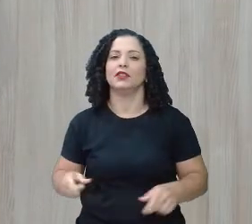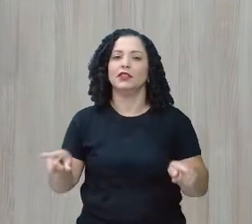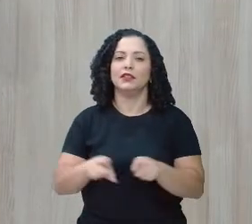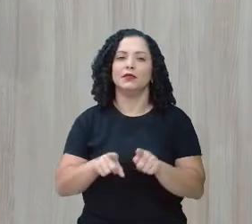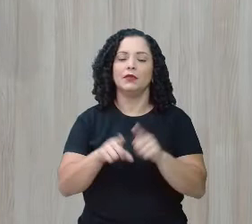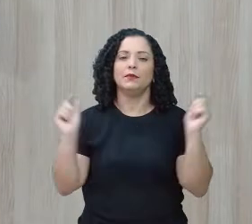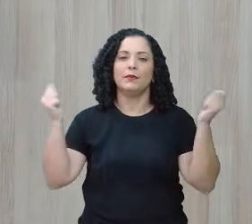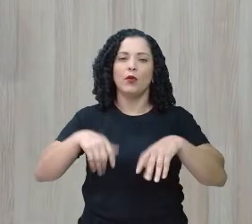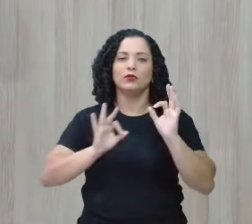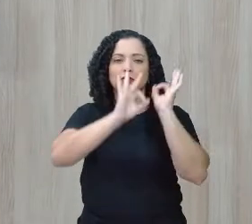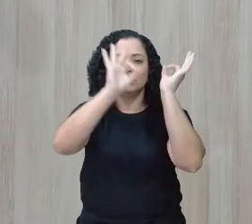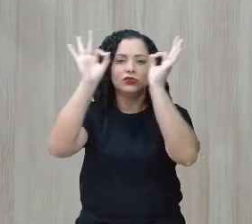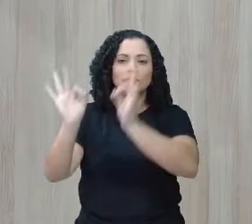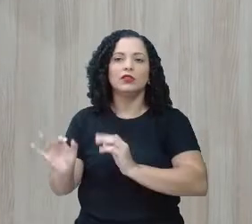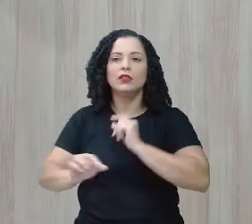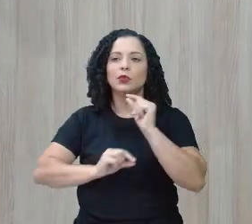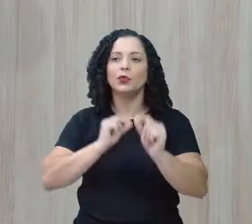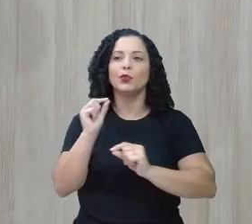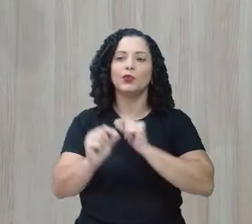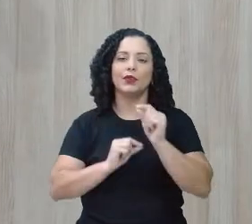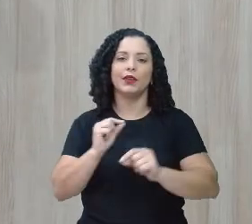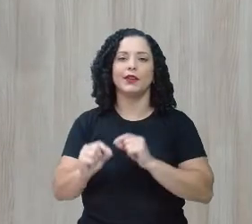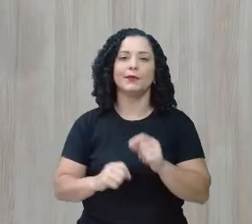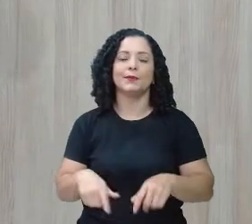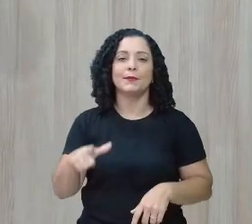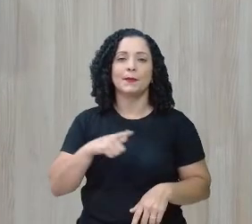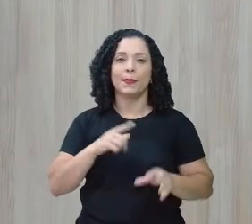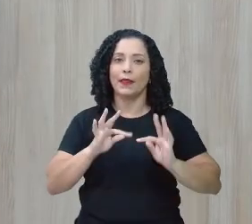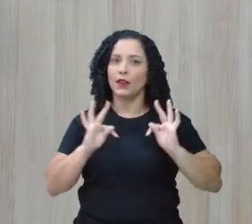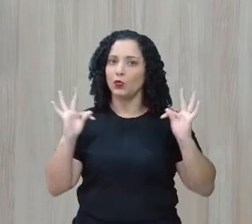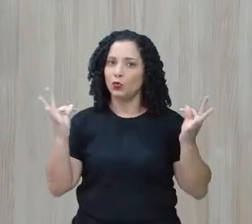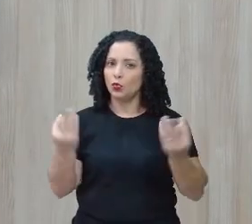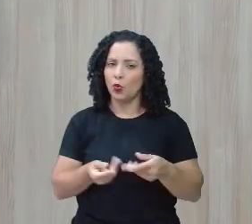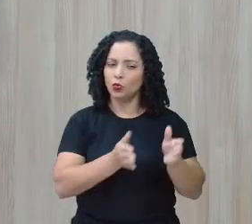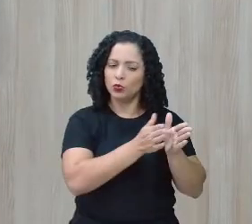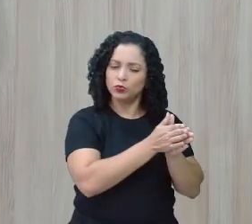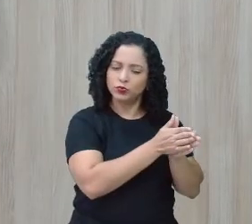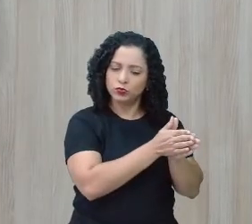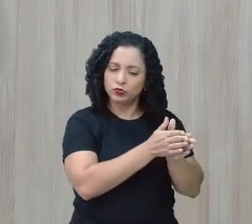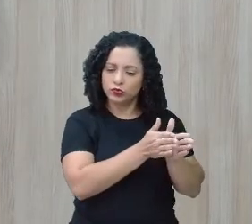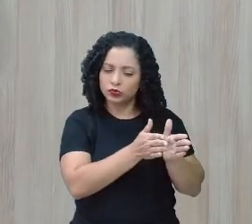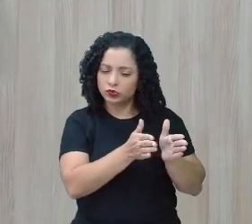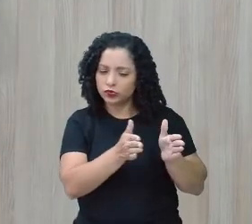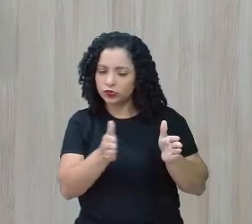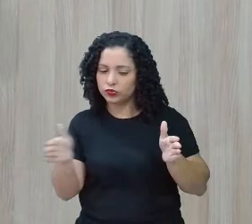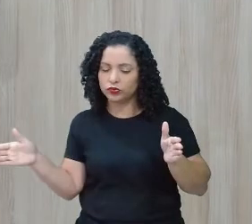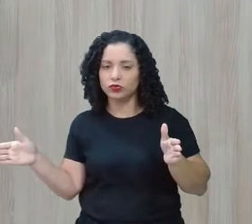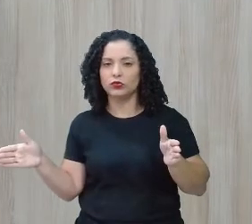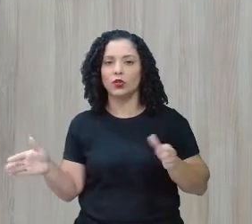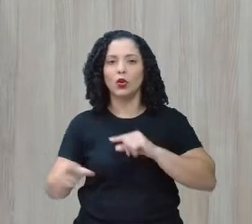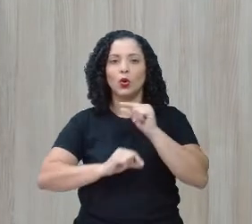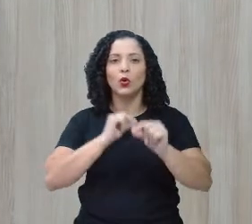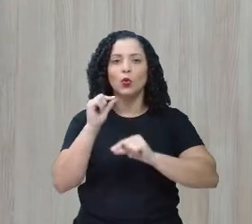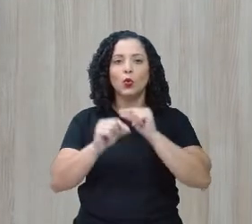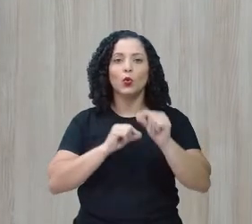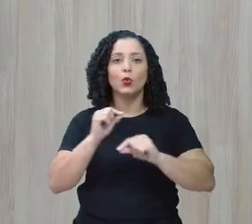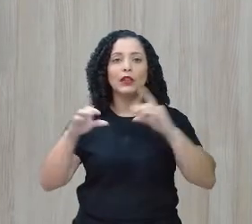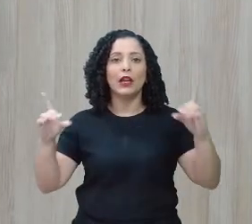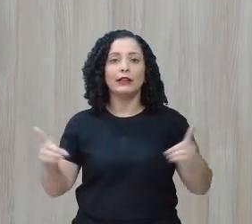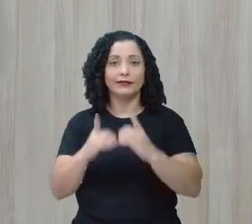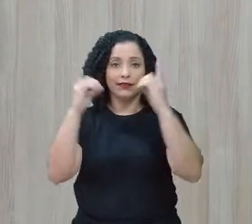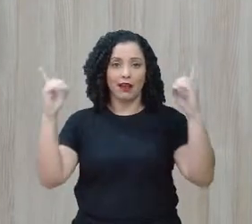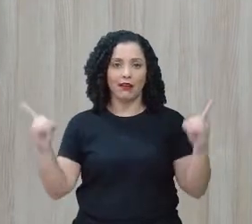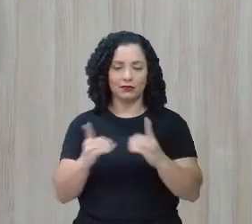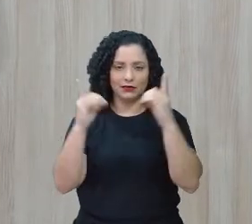tá? Lá você vai acompanhar todo o passo a passo didático da aula, do que estamos vivenciando e